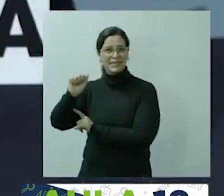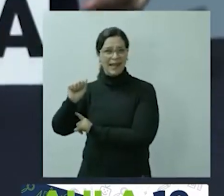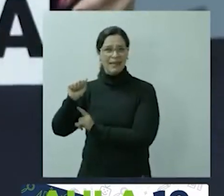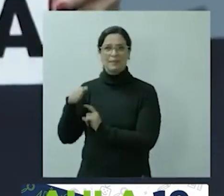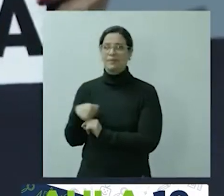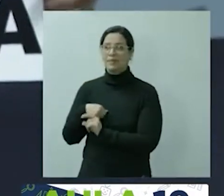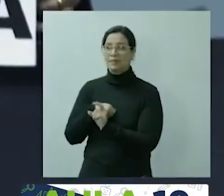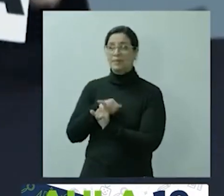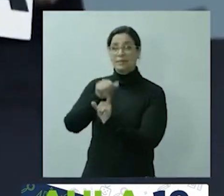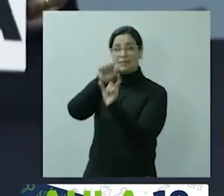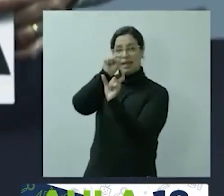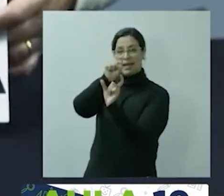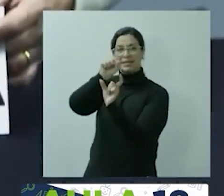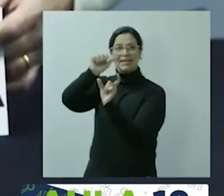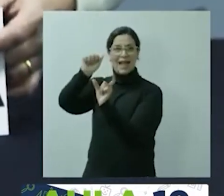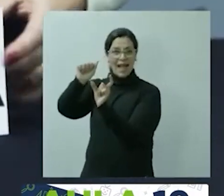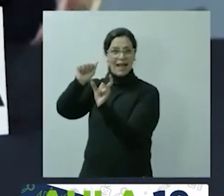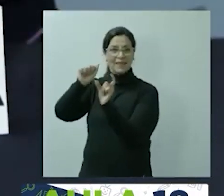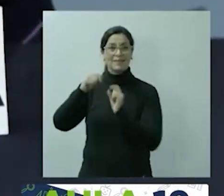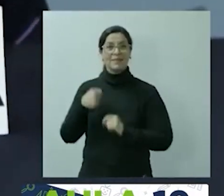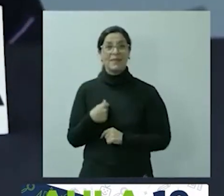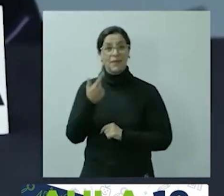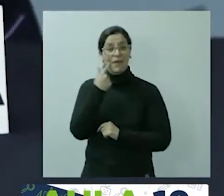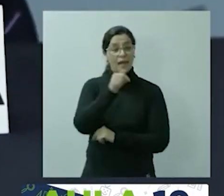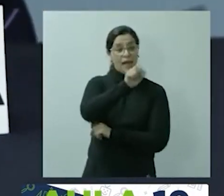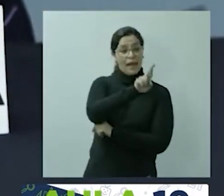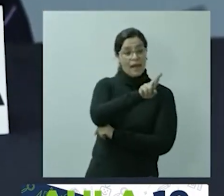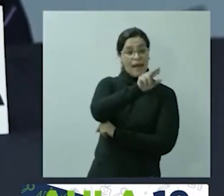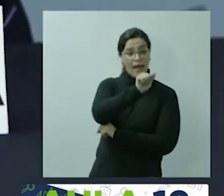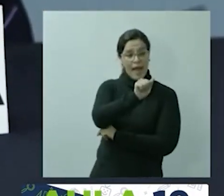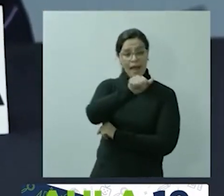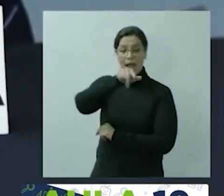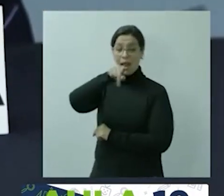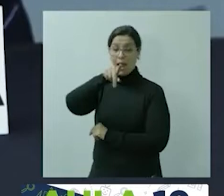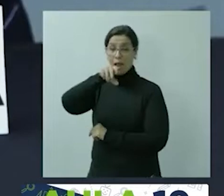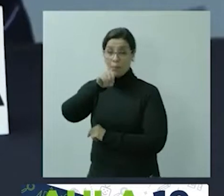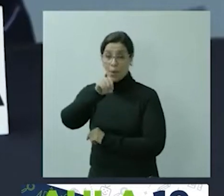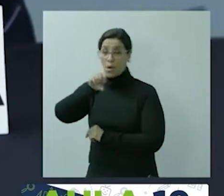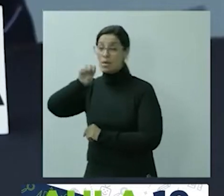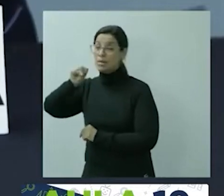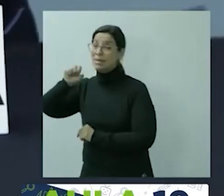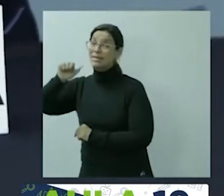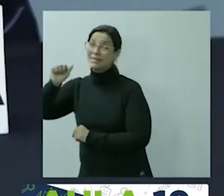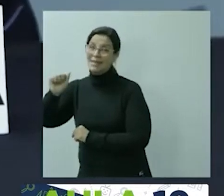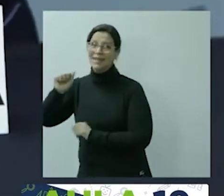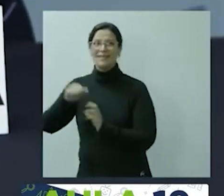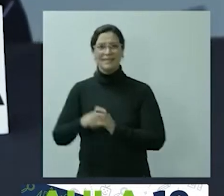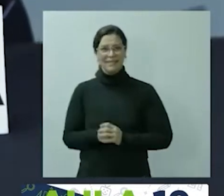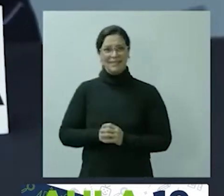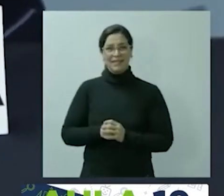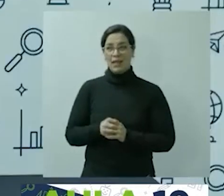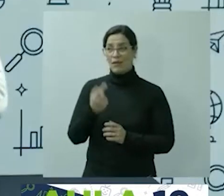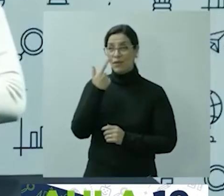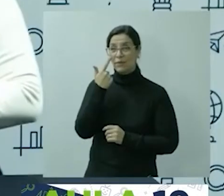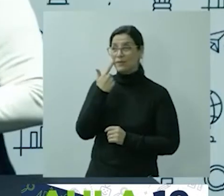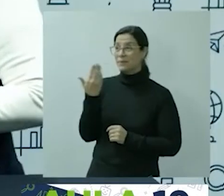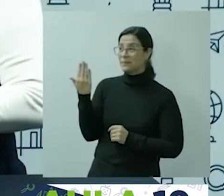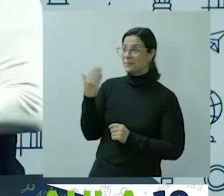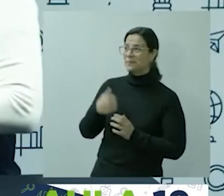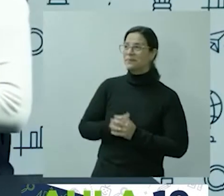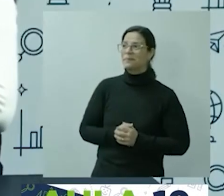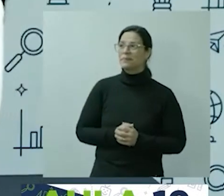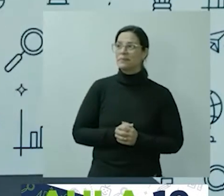S. S, A, ra, po, za. Vamos ver aqui.